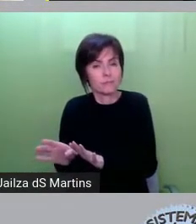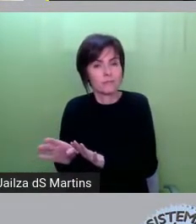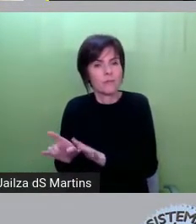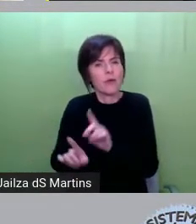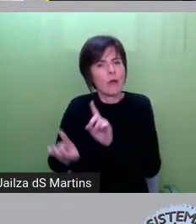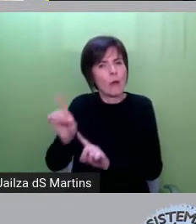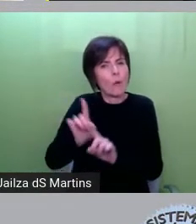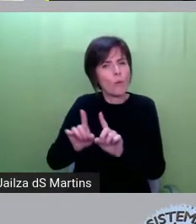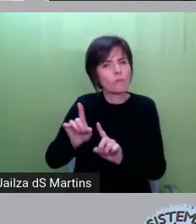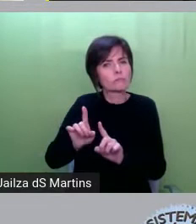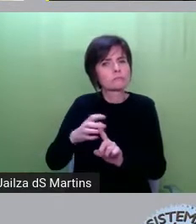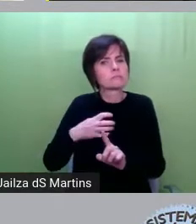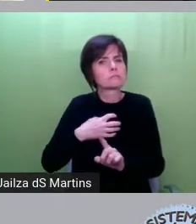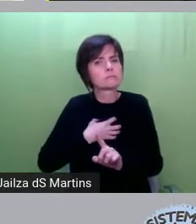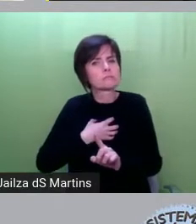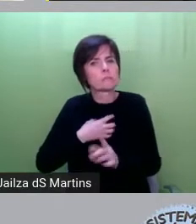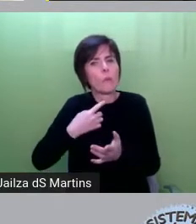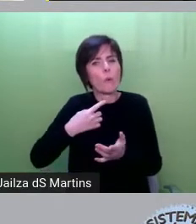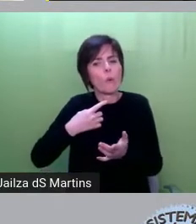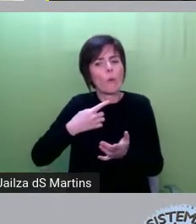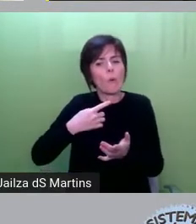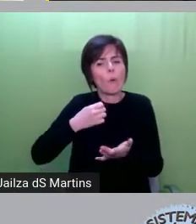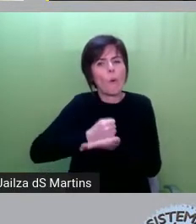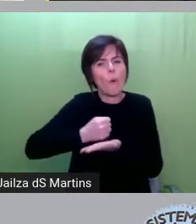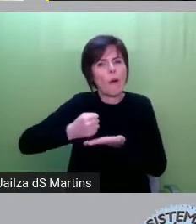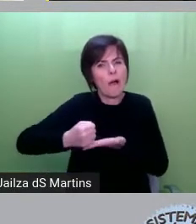opções de contrato